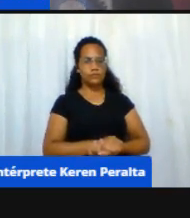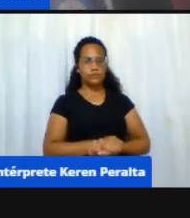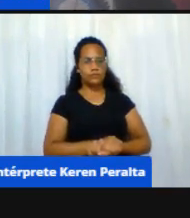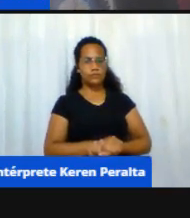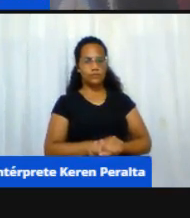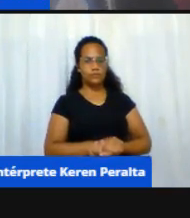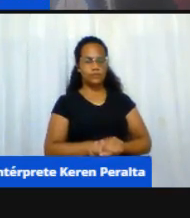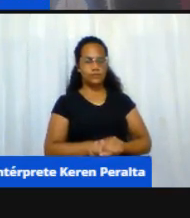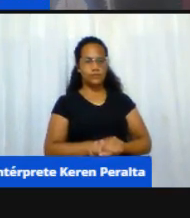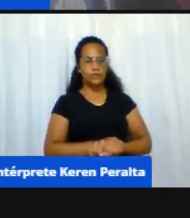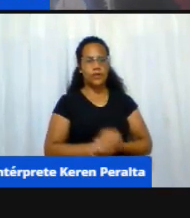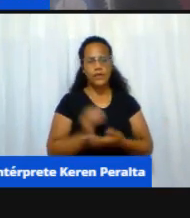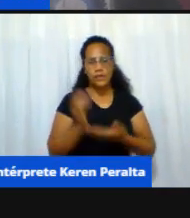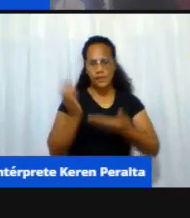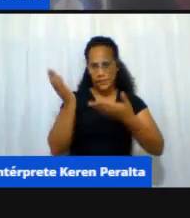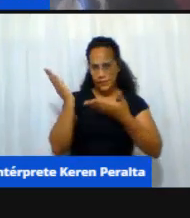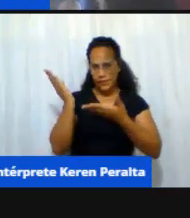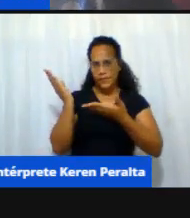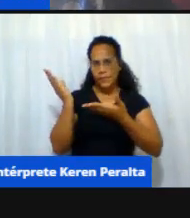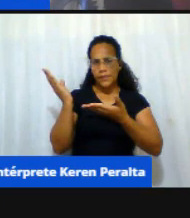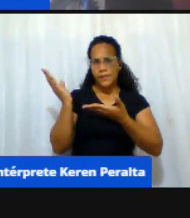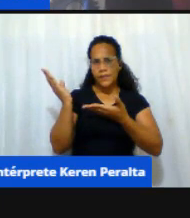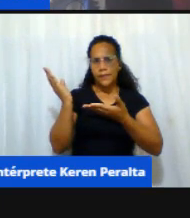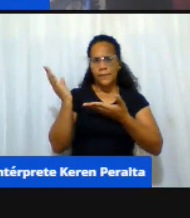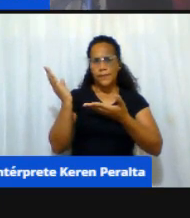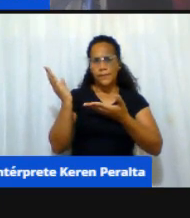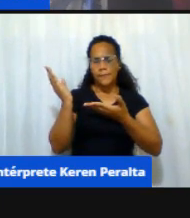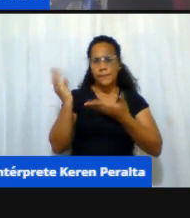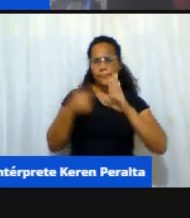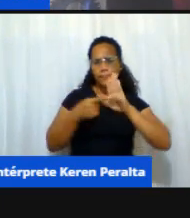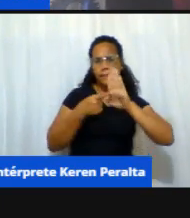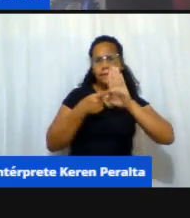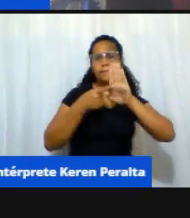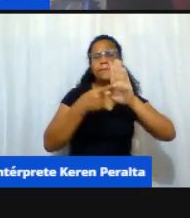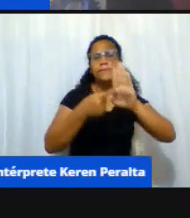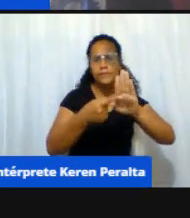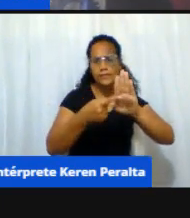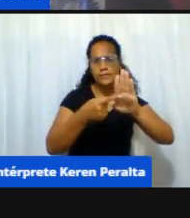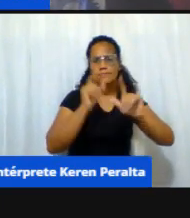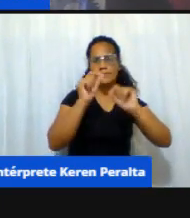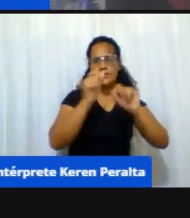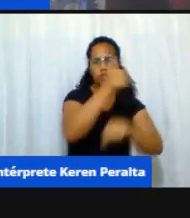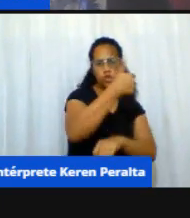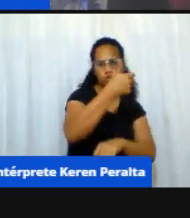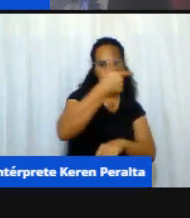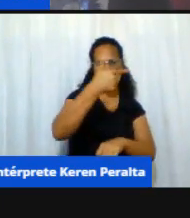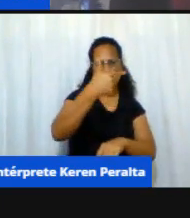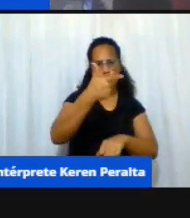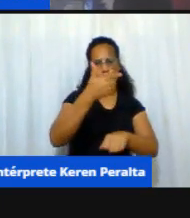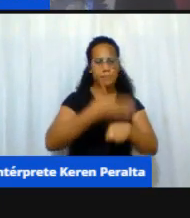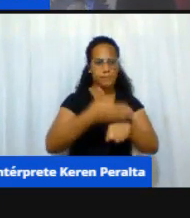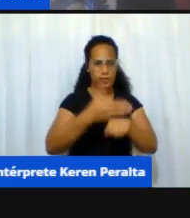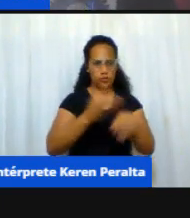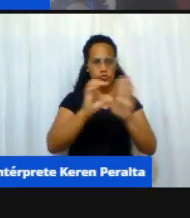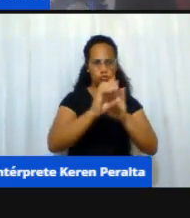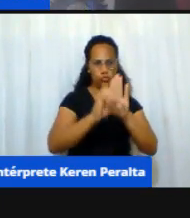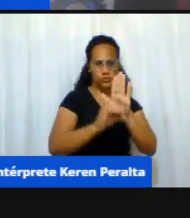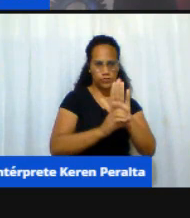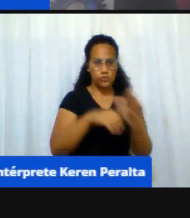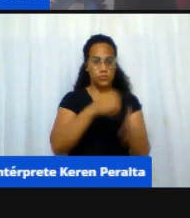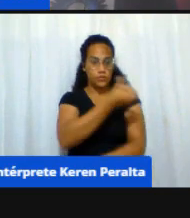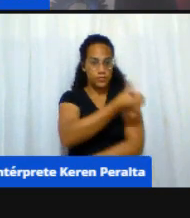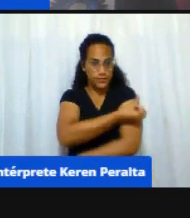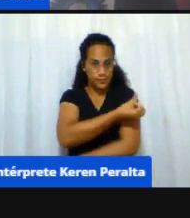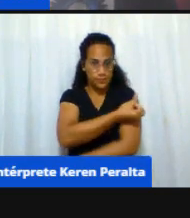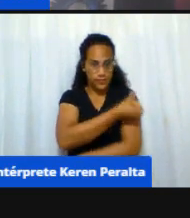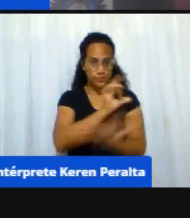Aqui, destacamos que das 12 habilidades exclusivas para o sexto ano, elas pertencem somente